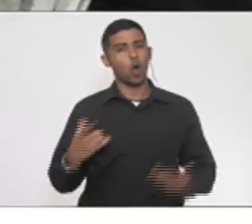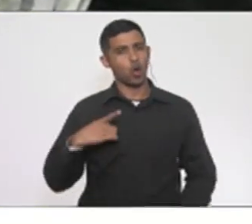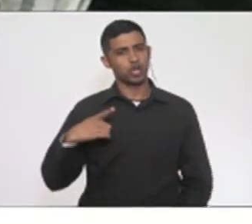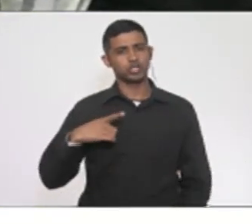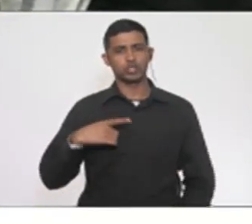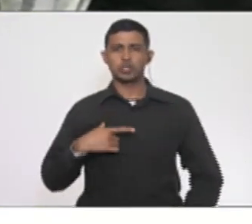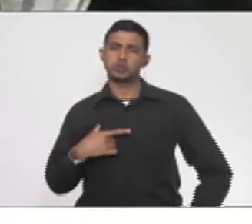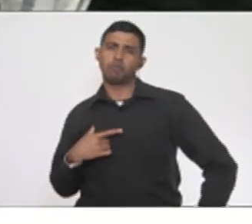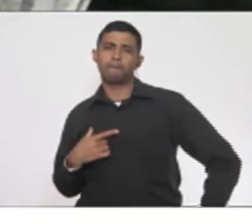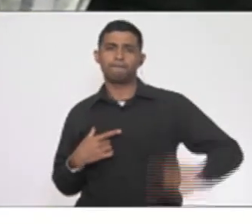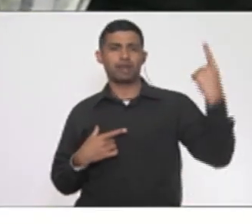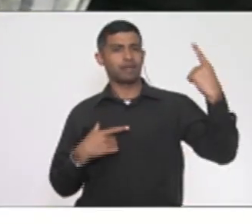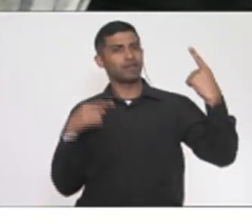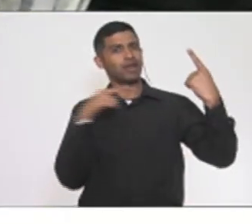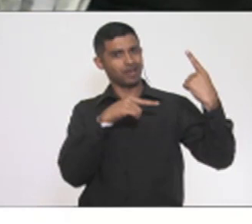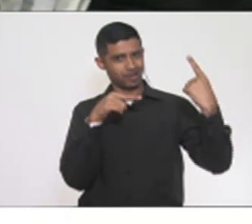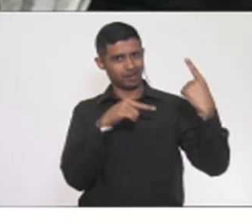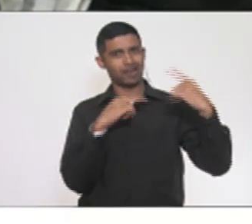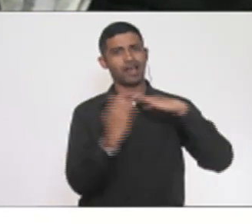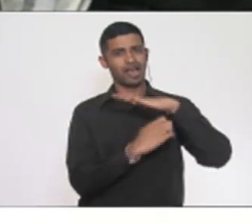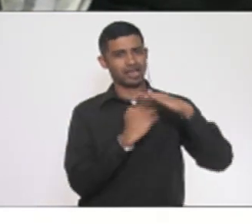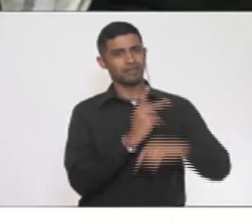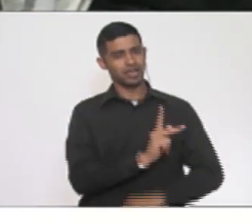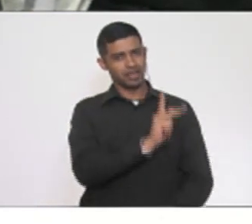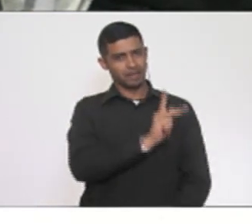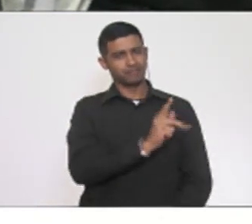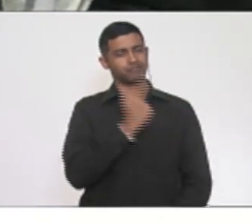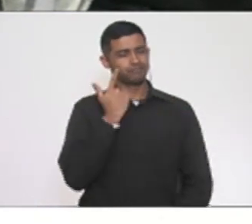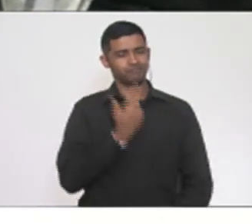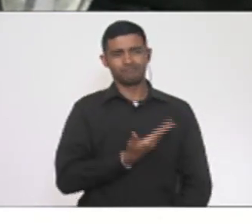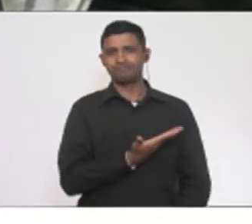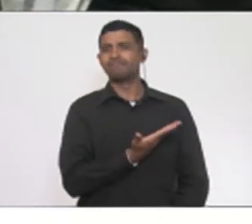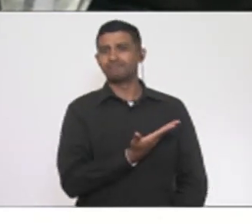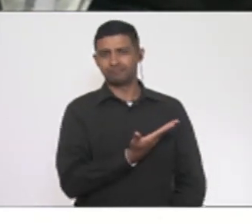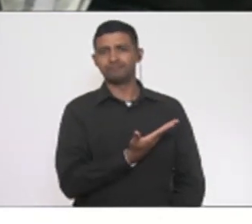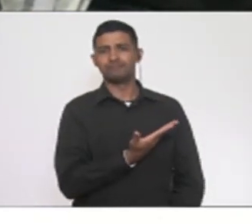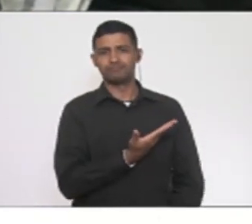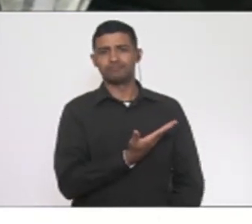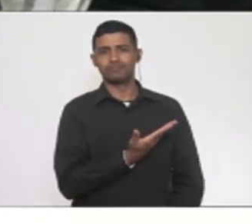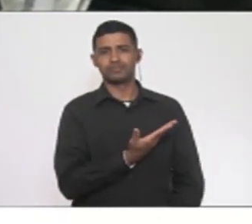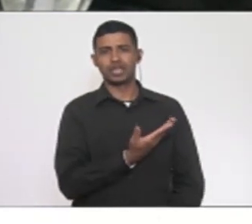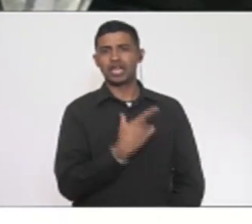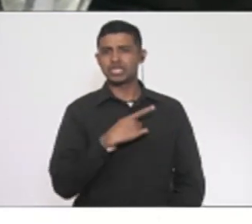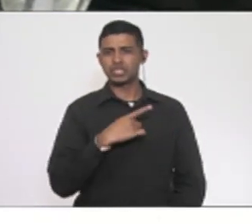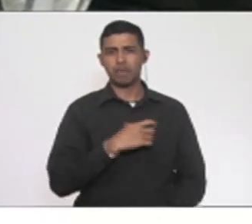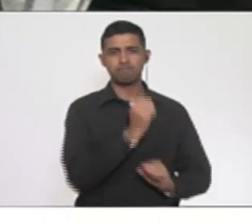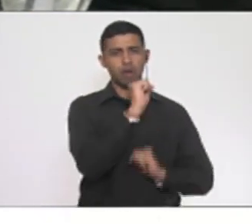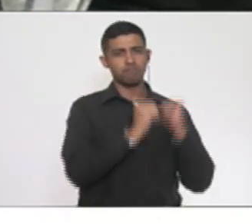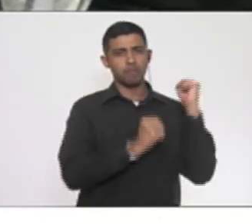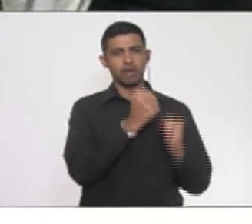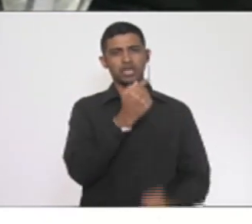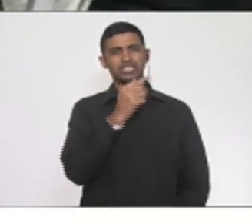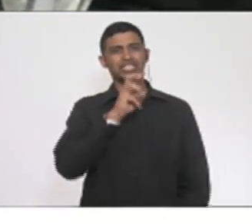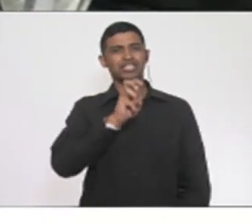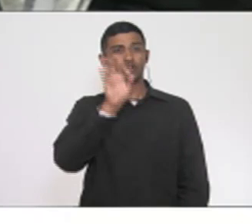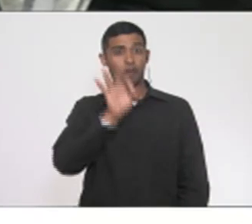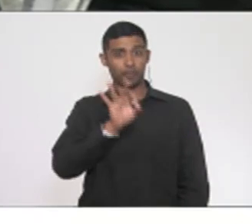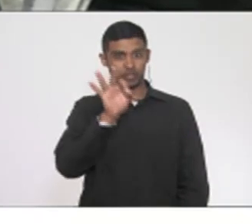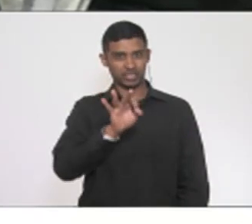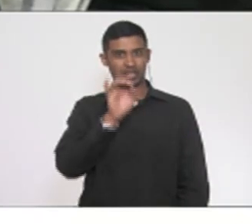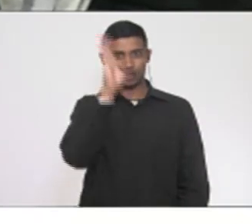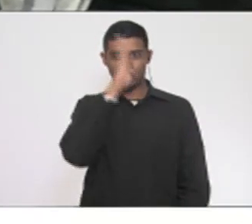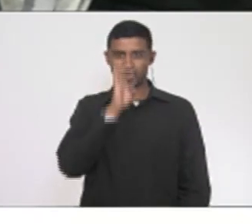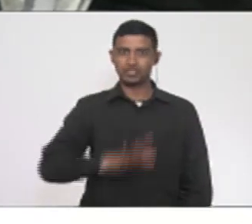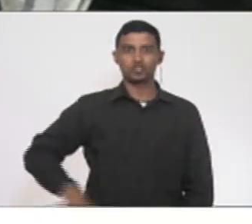posição dominante, como a gente pode ver aí. A Petrobras ela produz 75% da produção nacional, mas ela